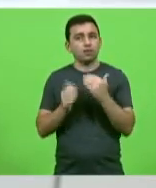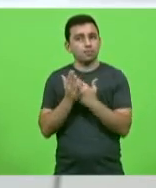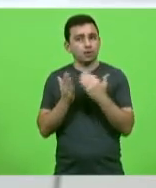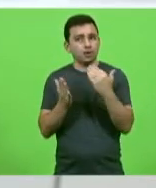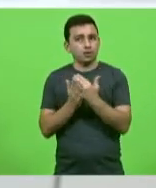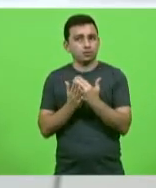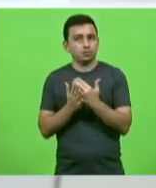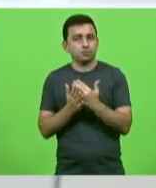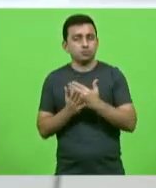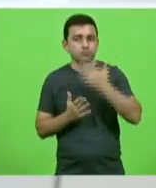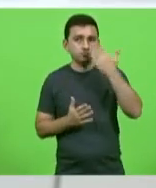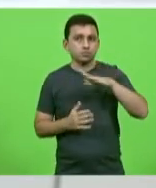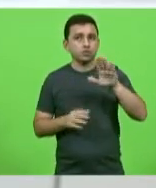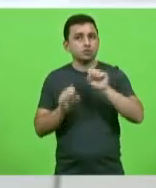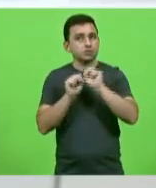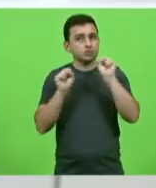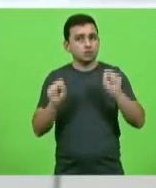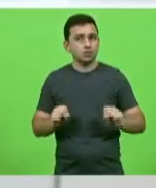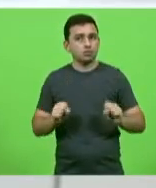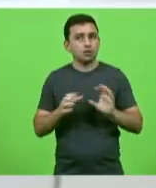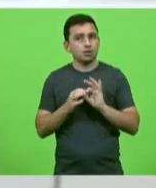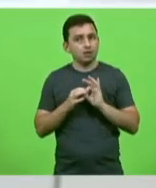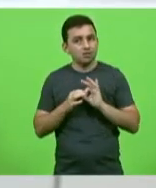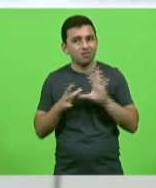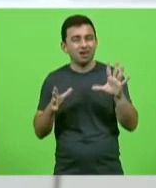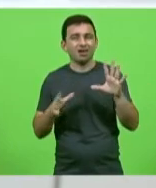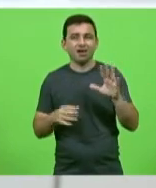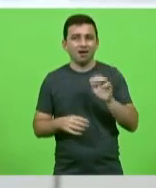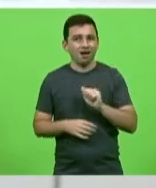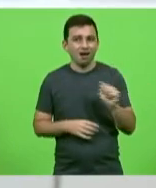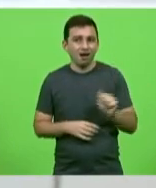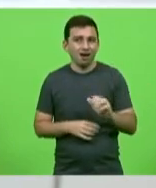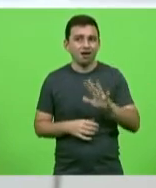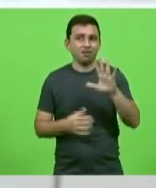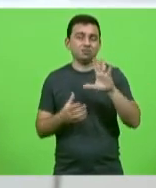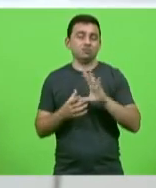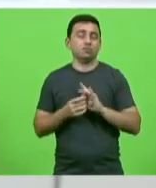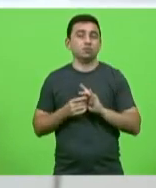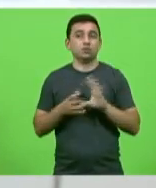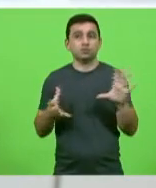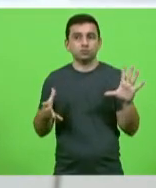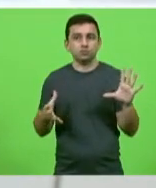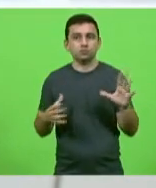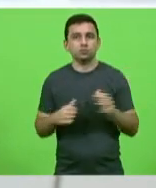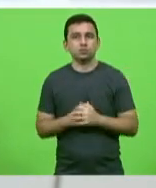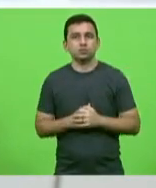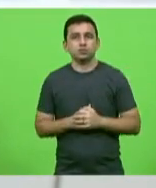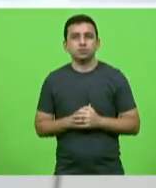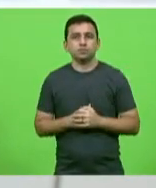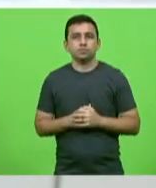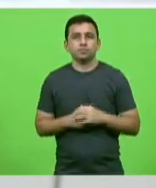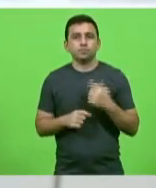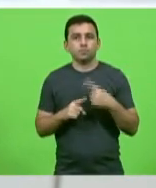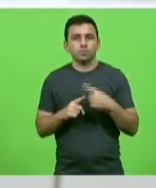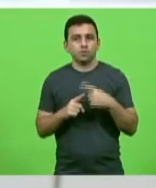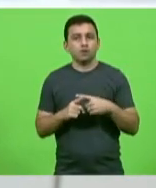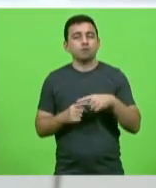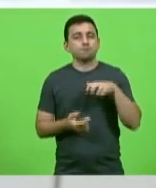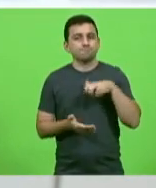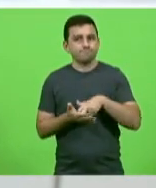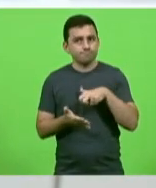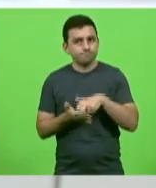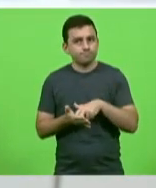comprometida com esse sistema de liberdades tão caro que a democracia sob pena de havermos